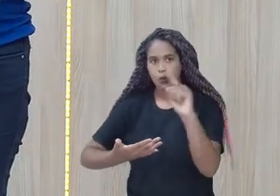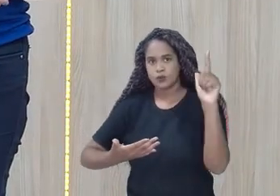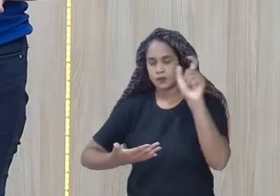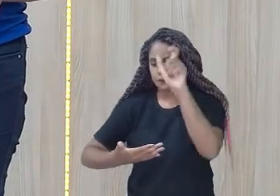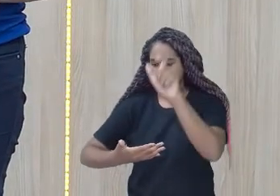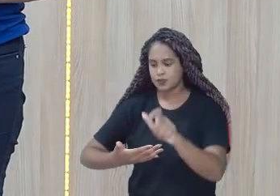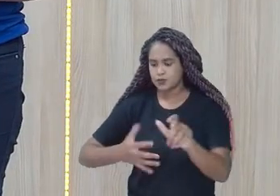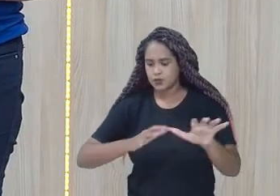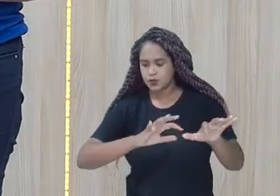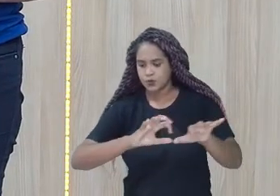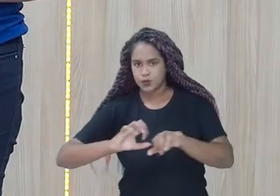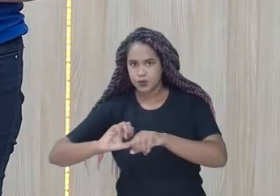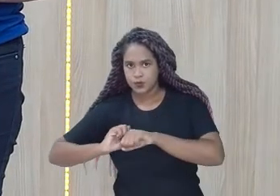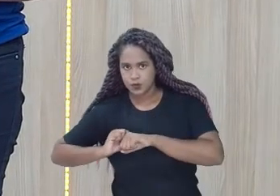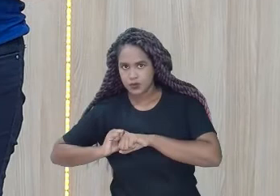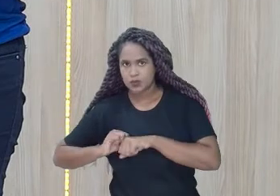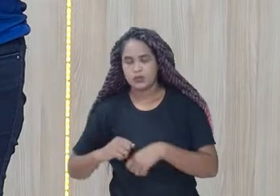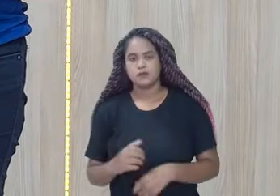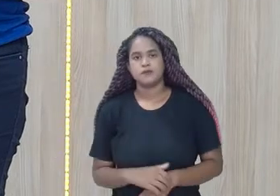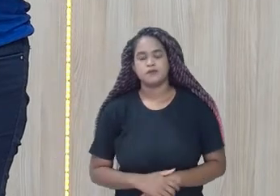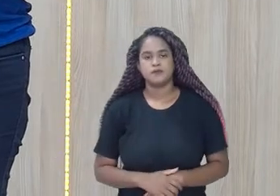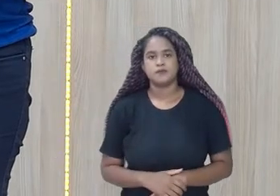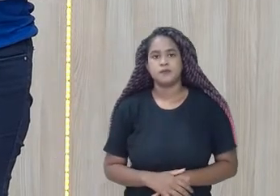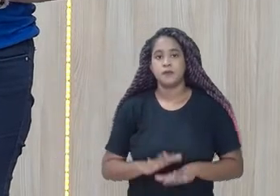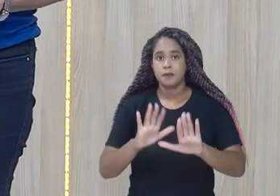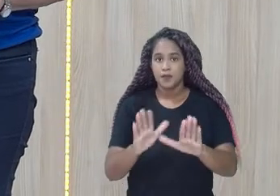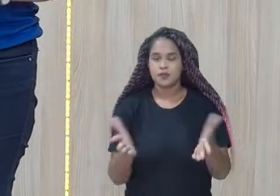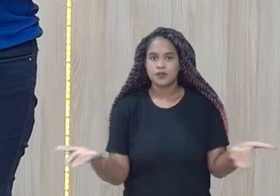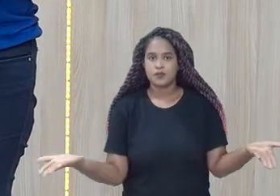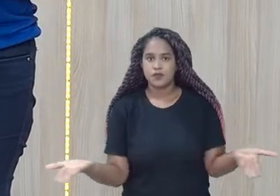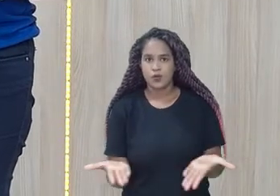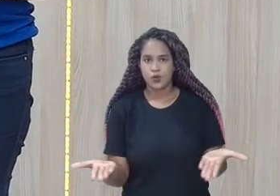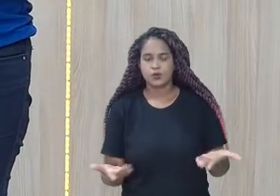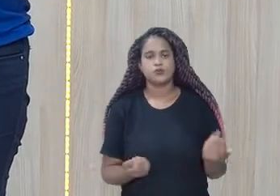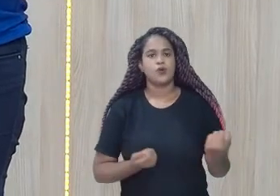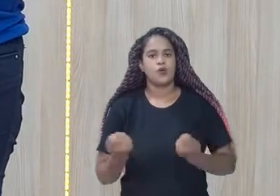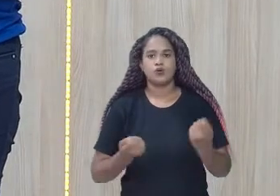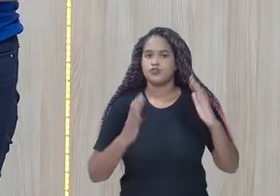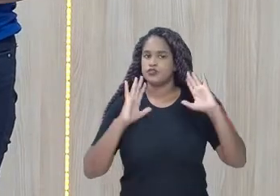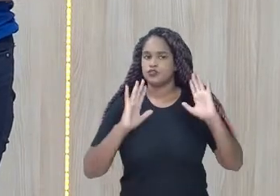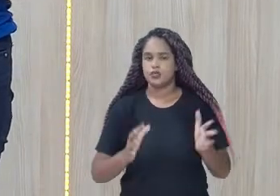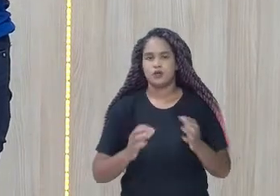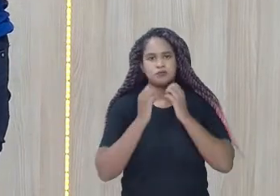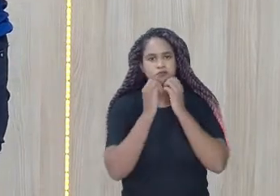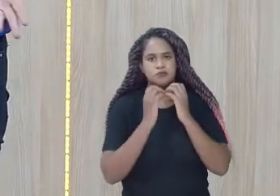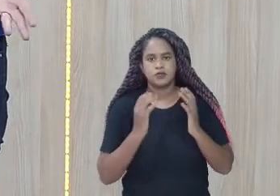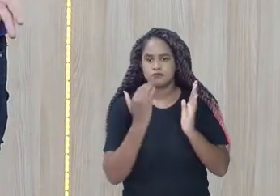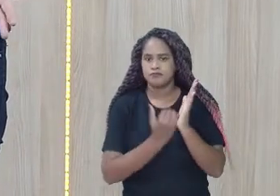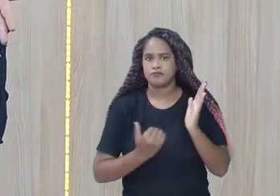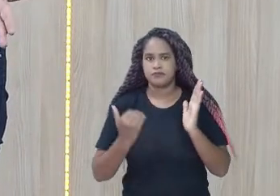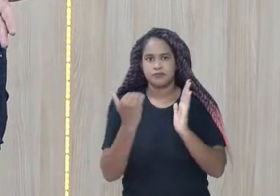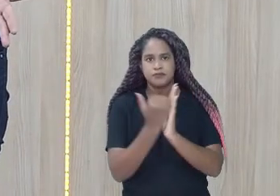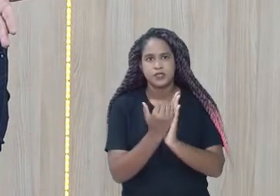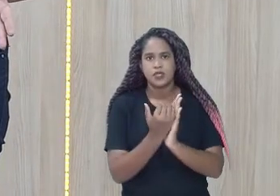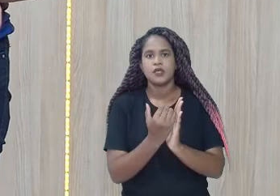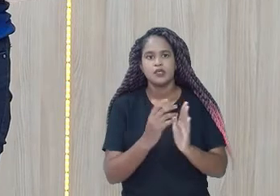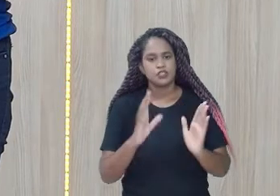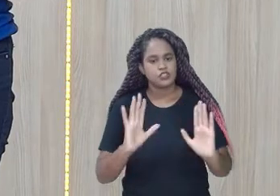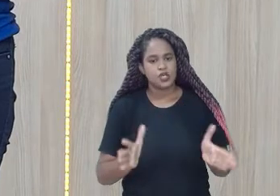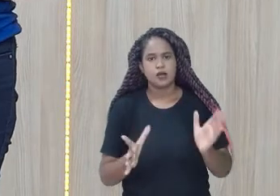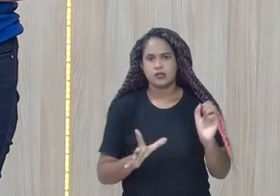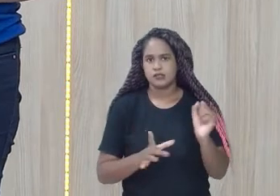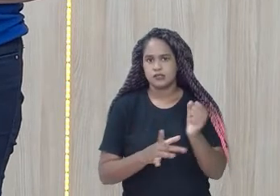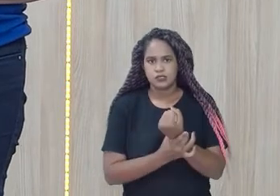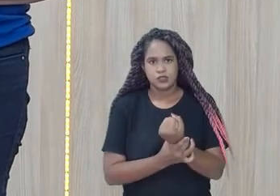na transfusão de sangue. Mas hoje o controle já é muito seguro, o controle